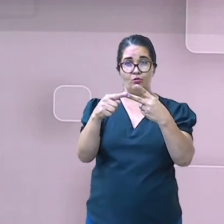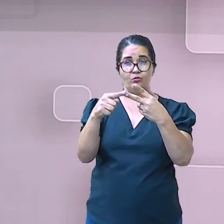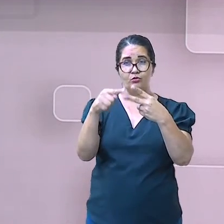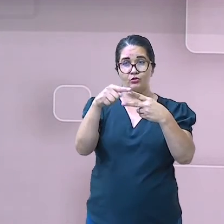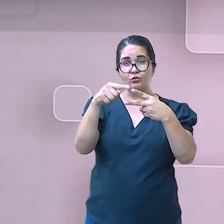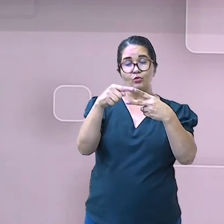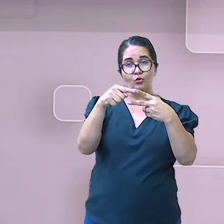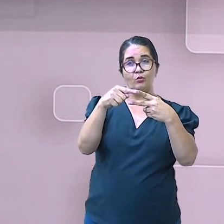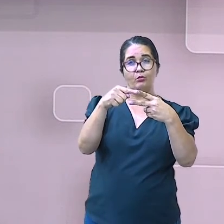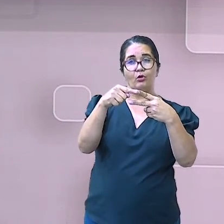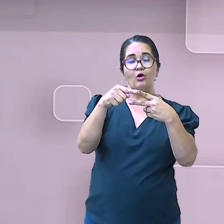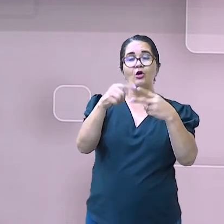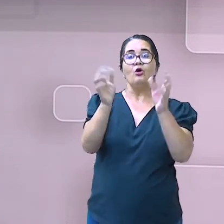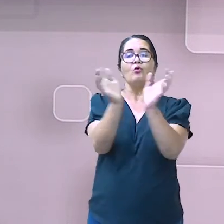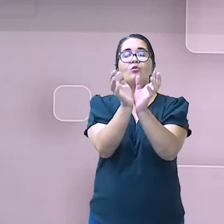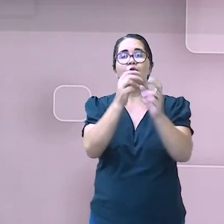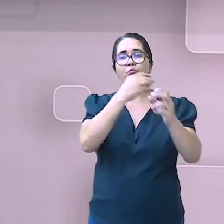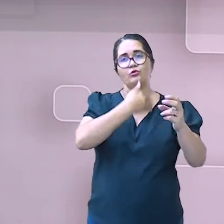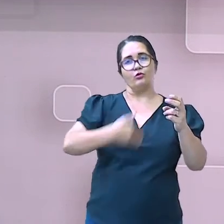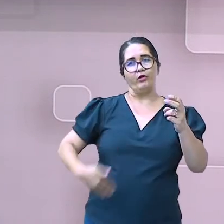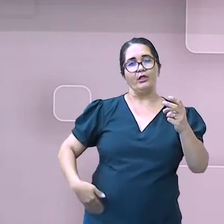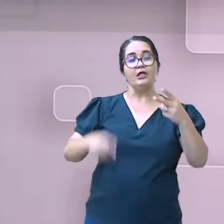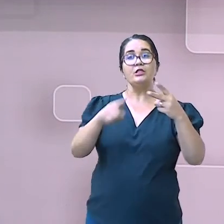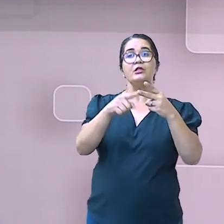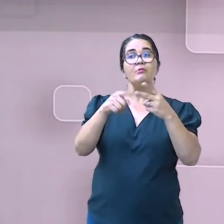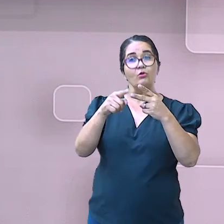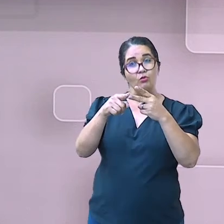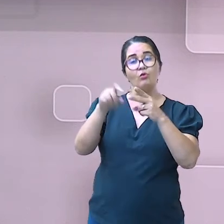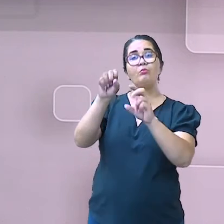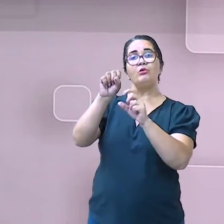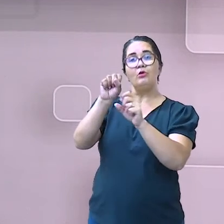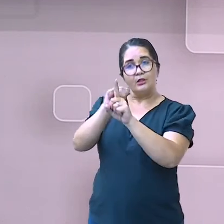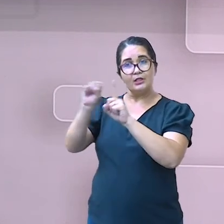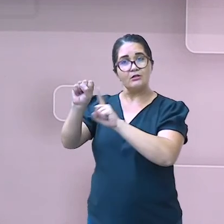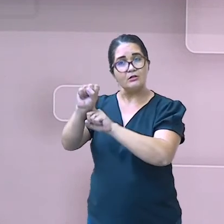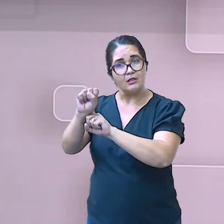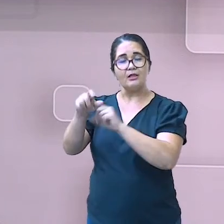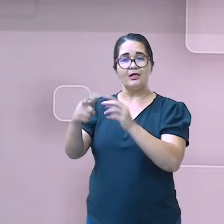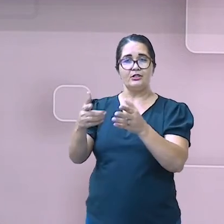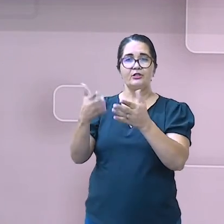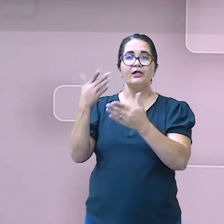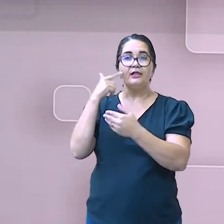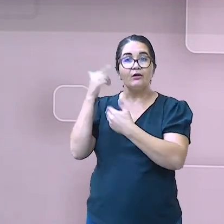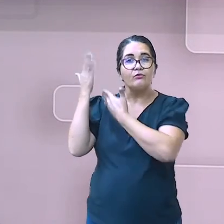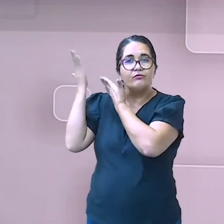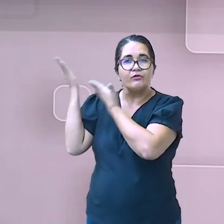eles usaram aí em comum sobre a divisão